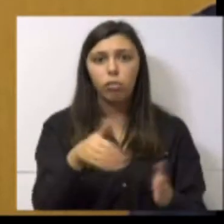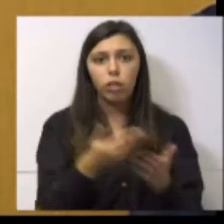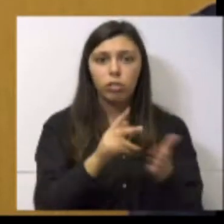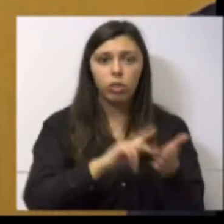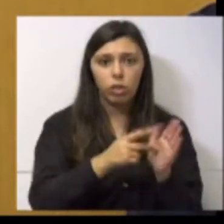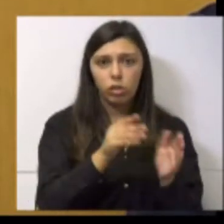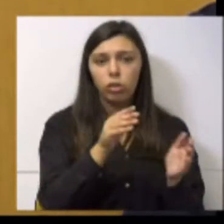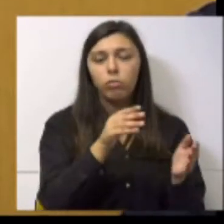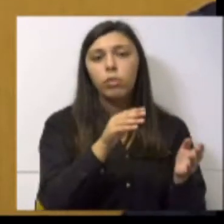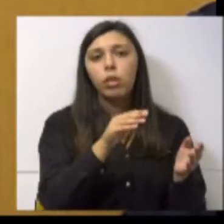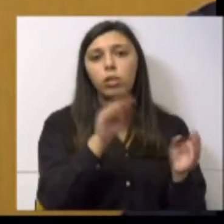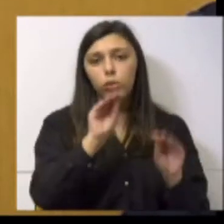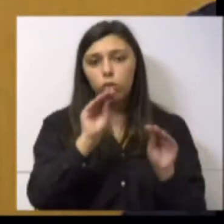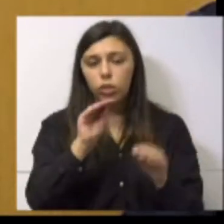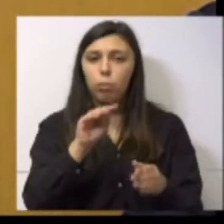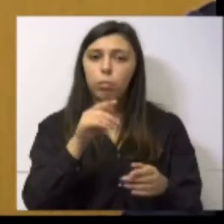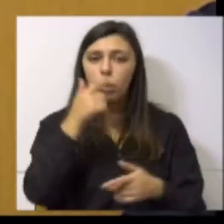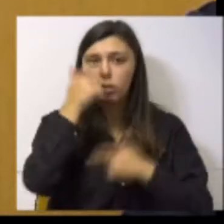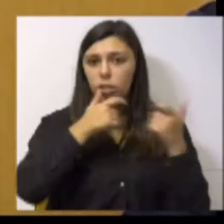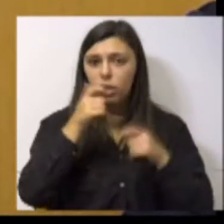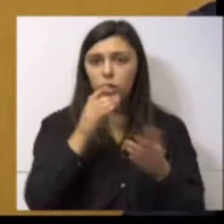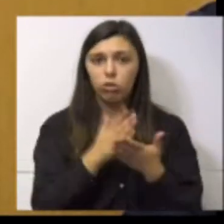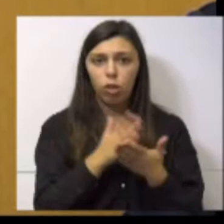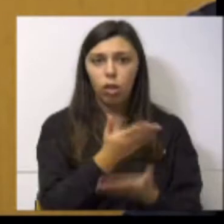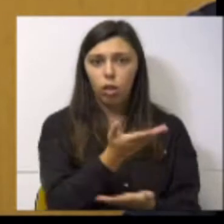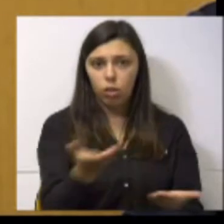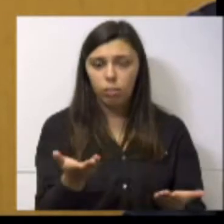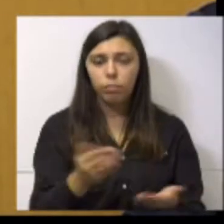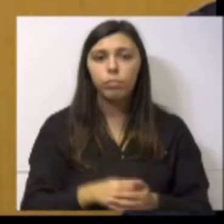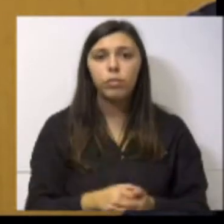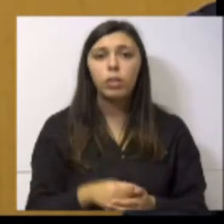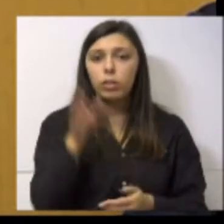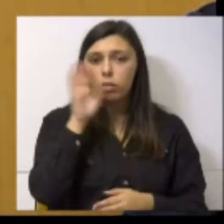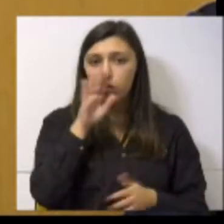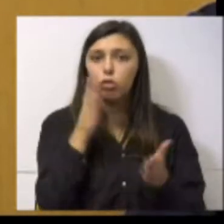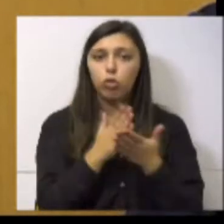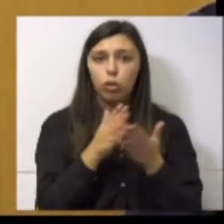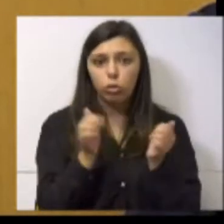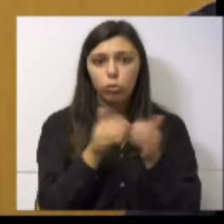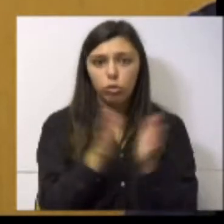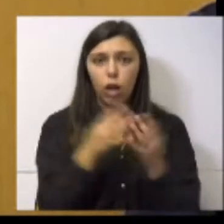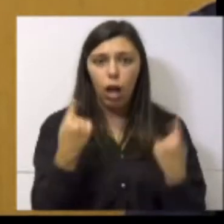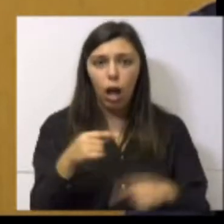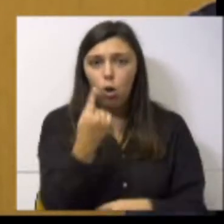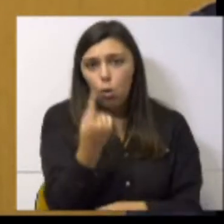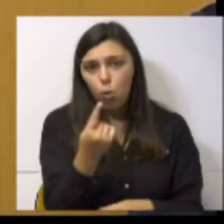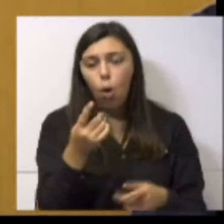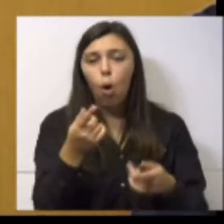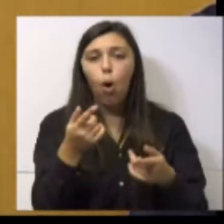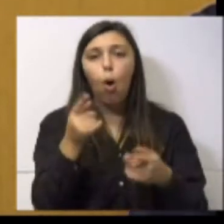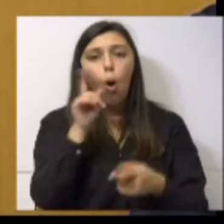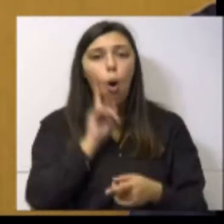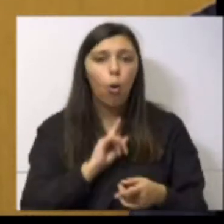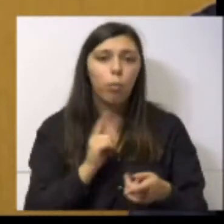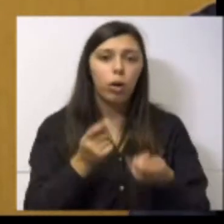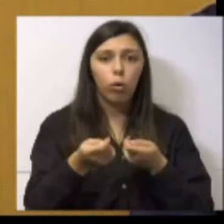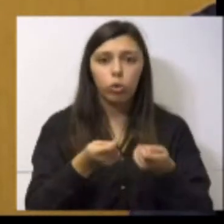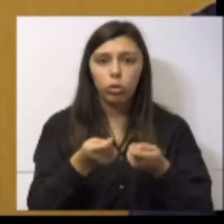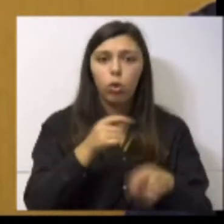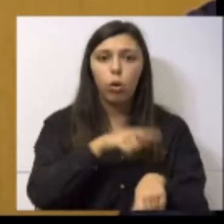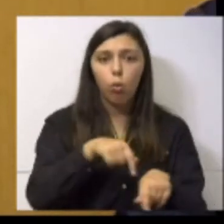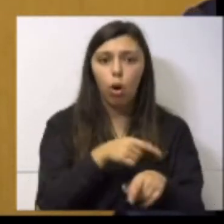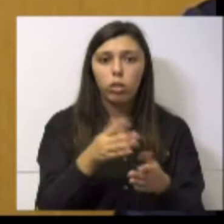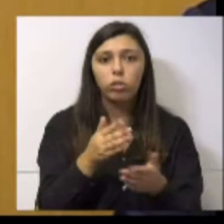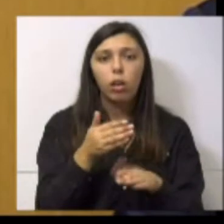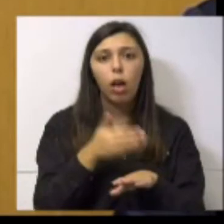educação para a cidadania na escola, se todas as escolas têm um ou uma coordenadora da estratégia com horas para desenvolverem